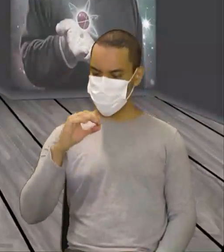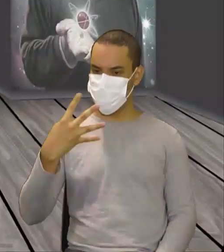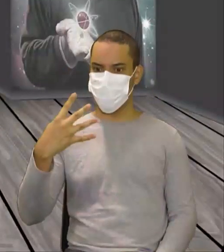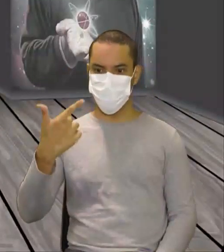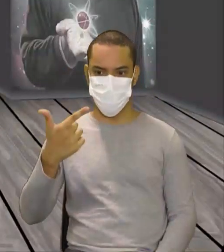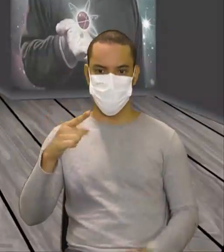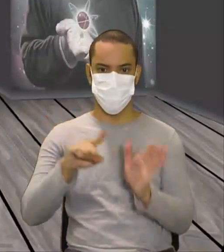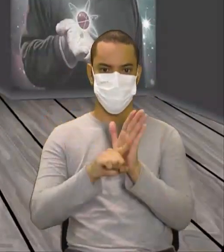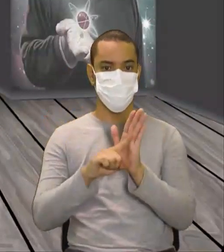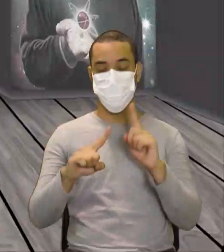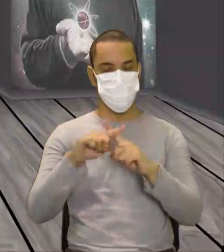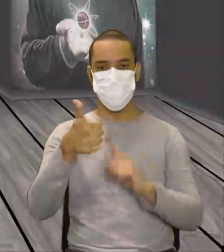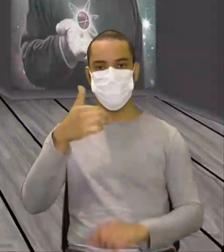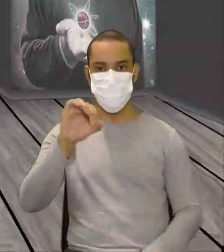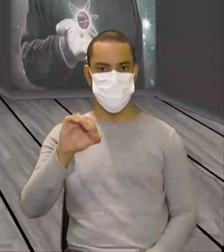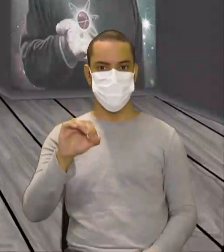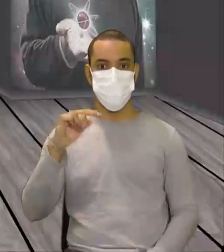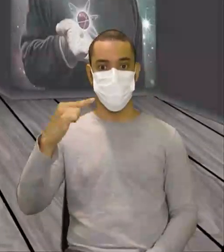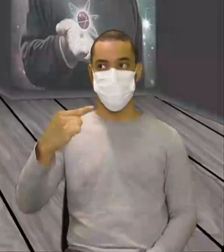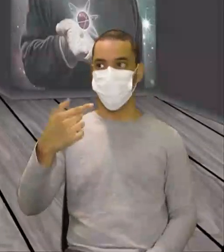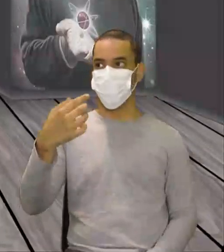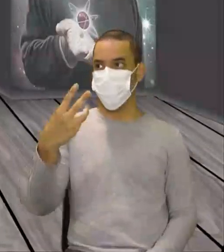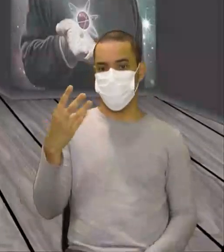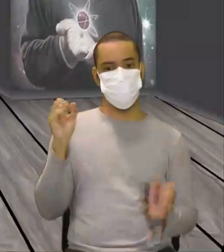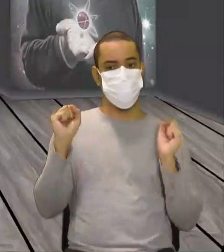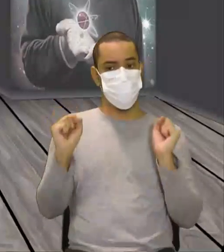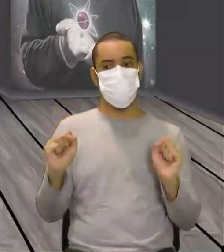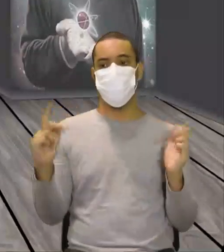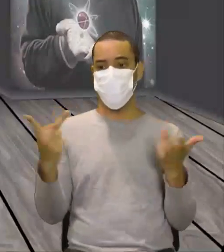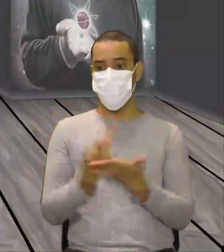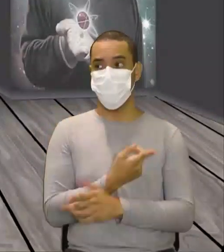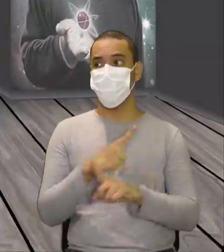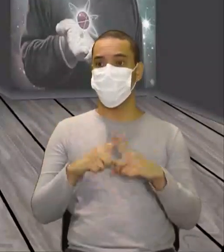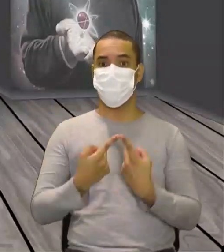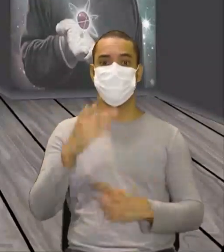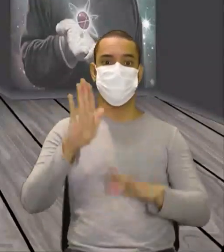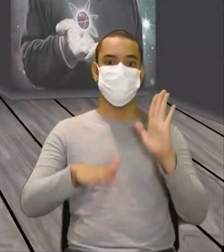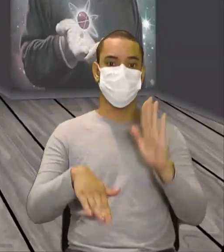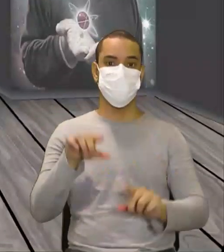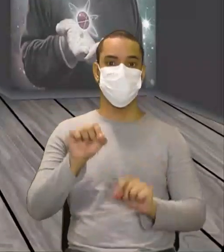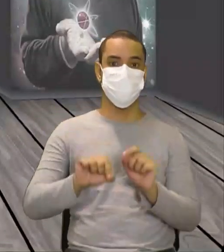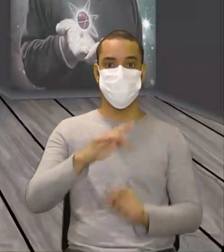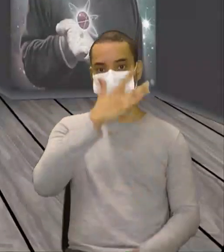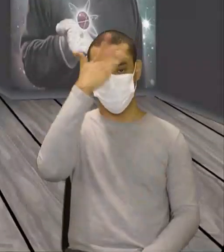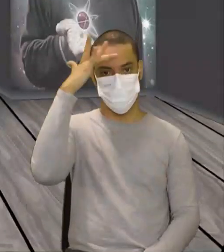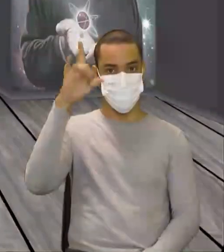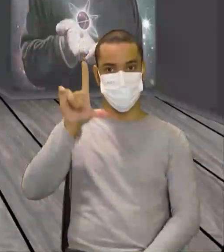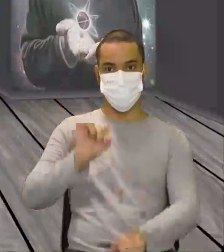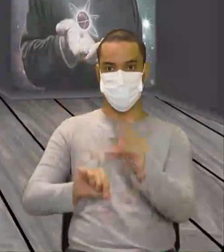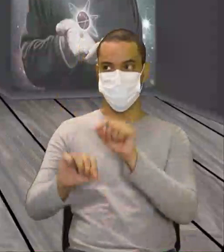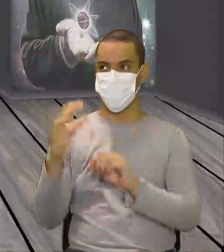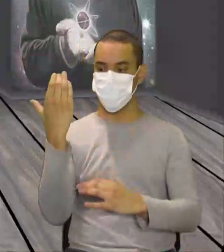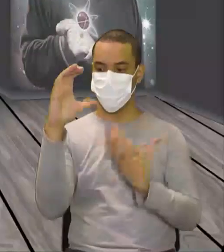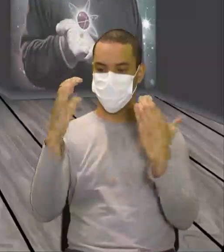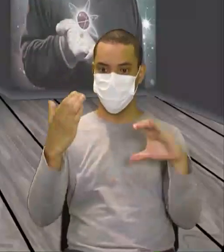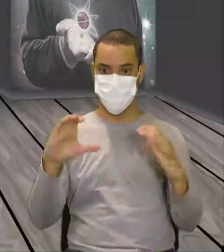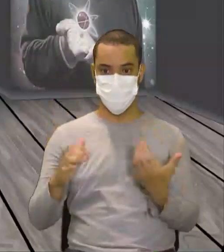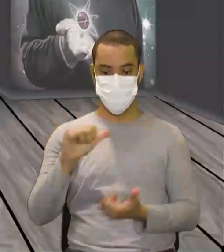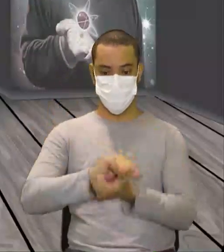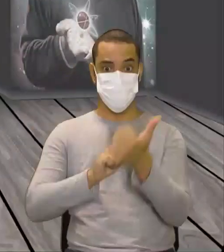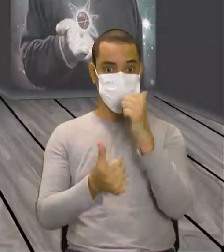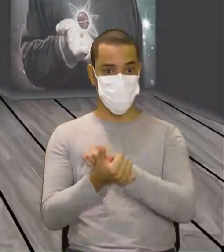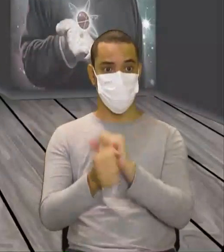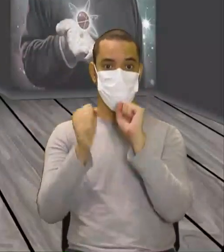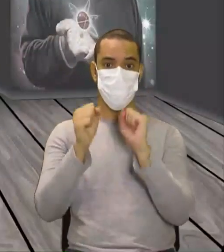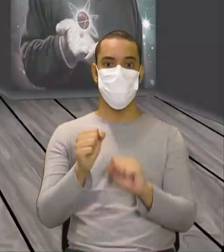vezes 10 a menos 3? Pode ser que ocorra. Aí vai de quem vai colocar as opções para você marcar. Poderia aparecer um